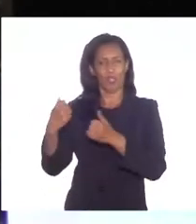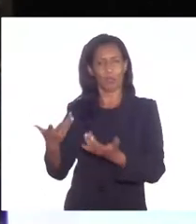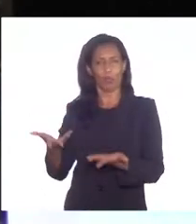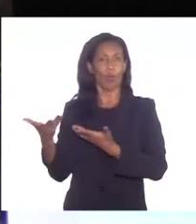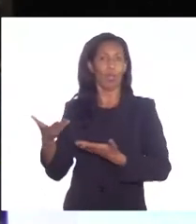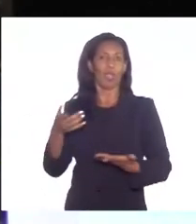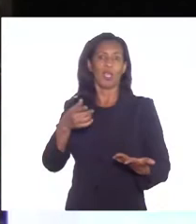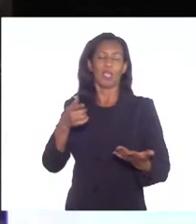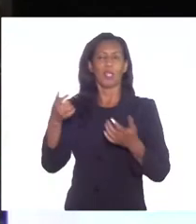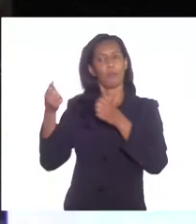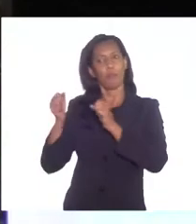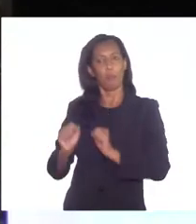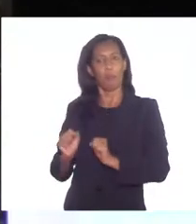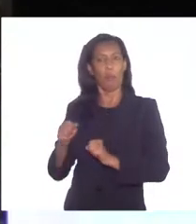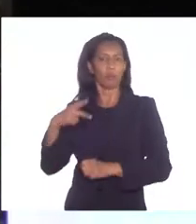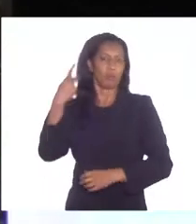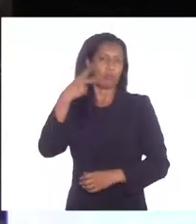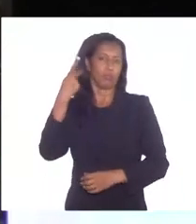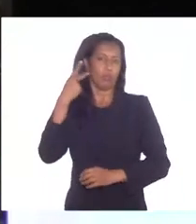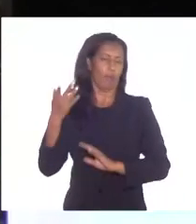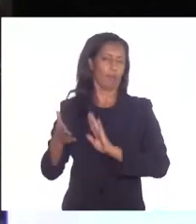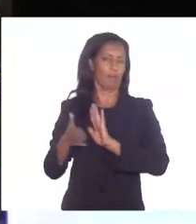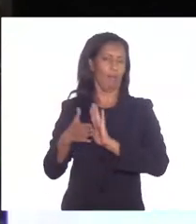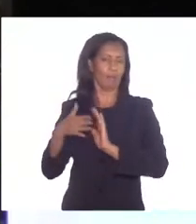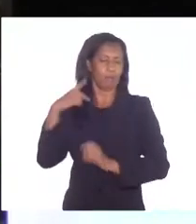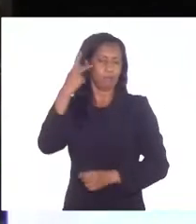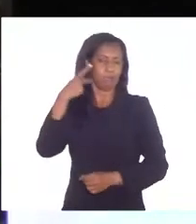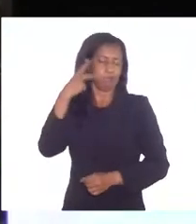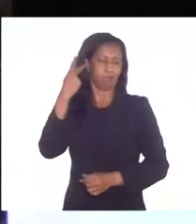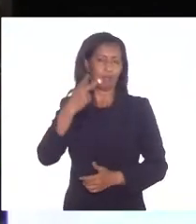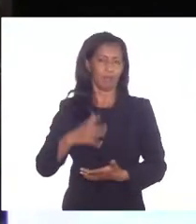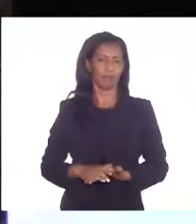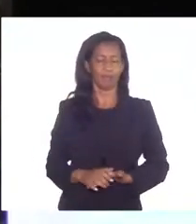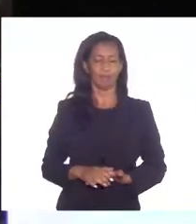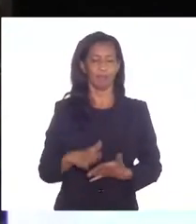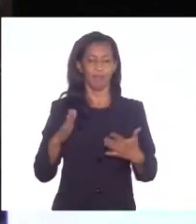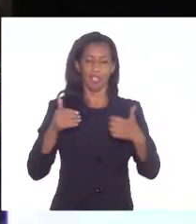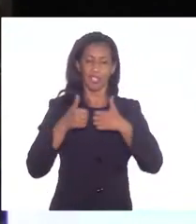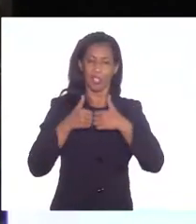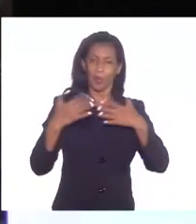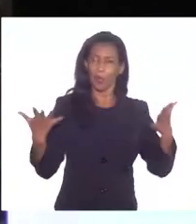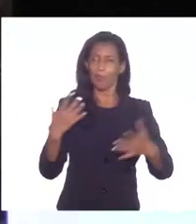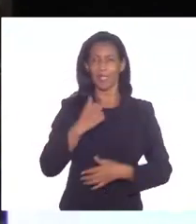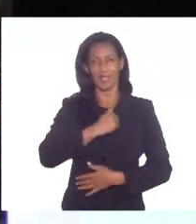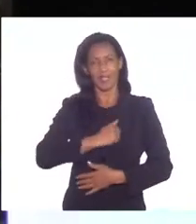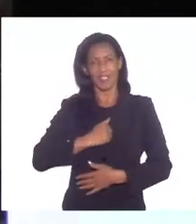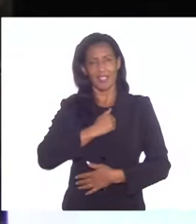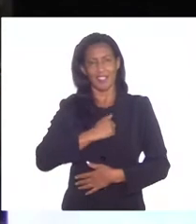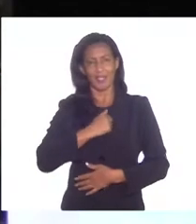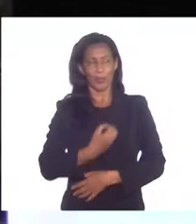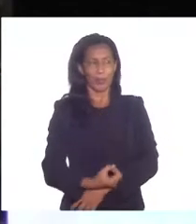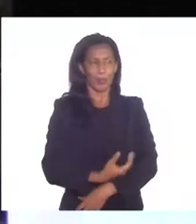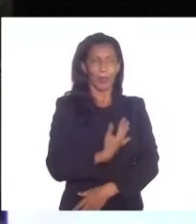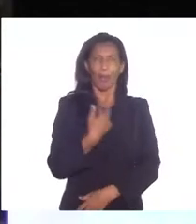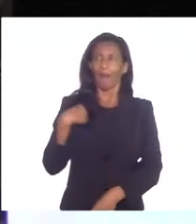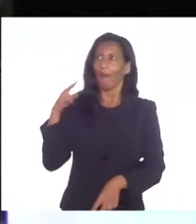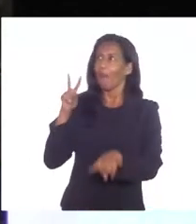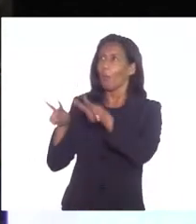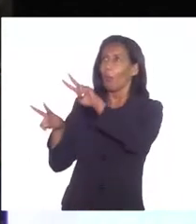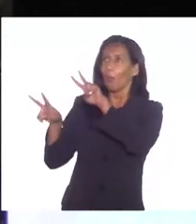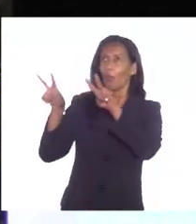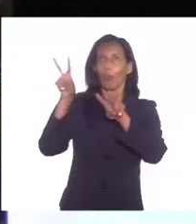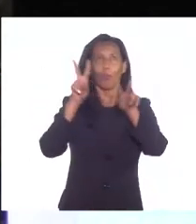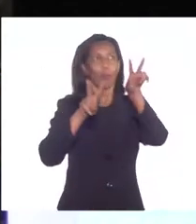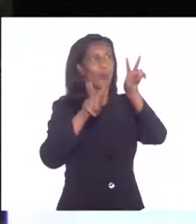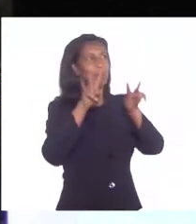posse dos parlamentares. Mas já começa a dar saudade e emoção de olhar cada detalhe